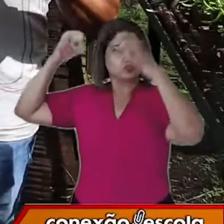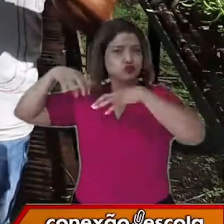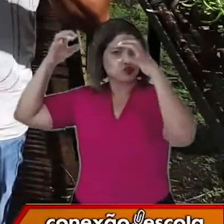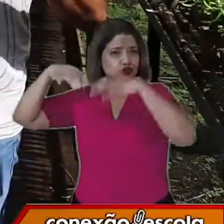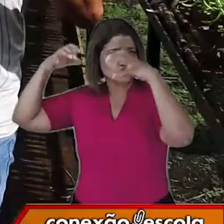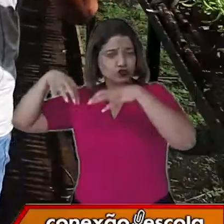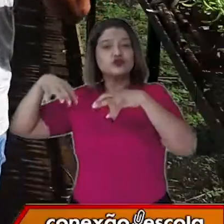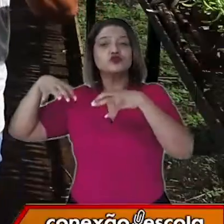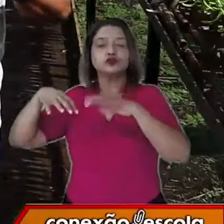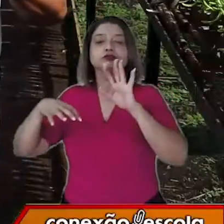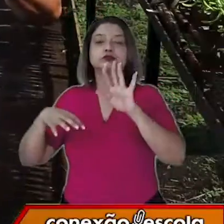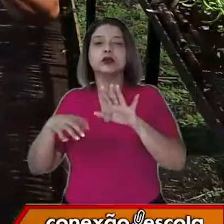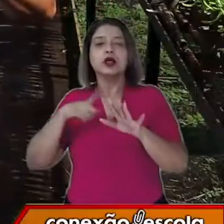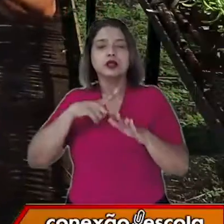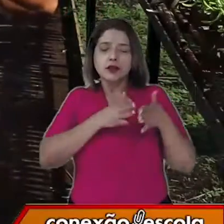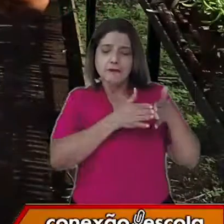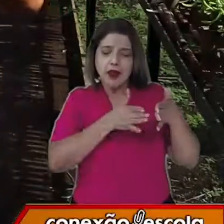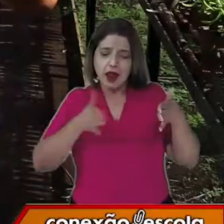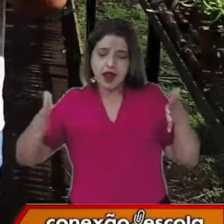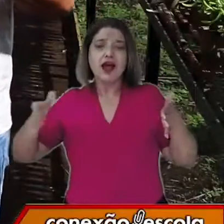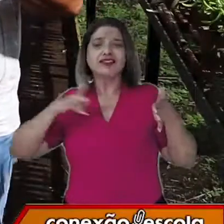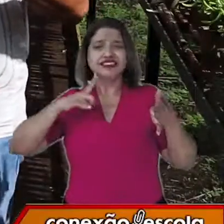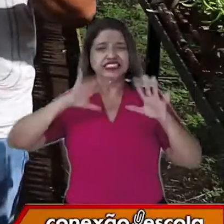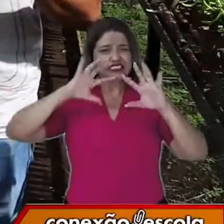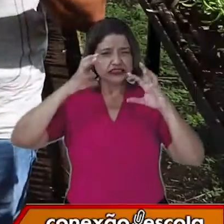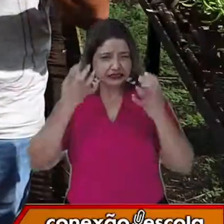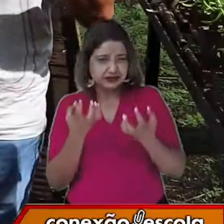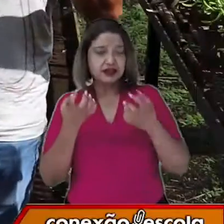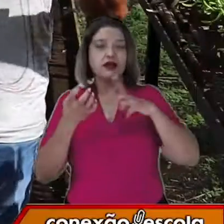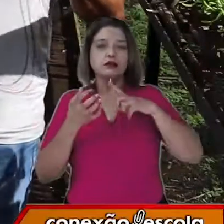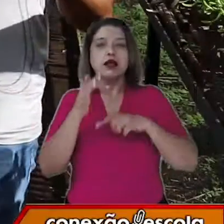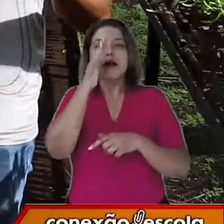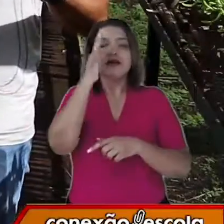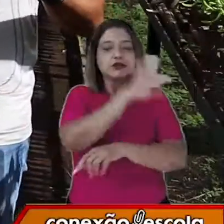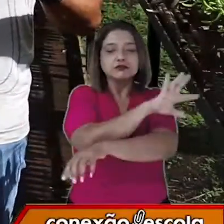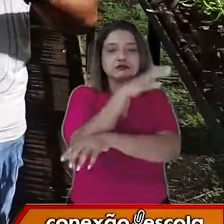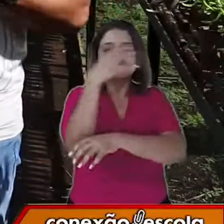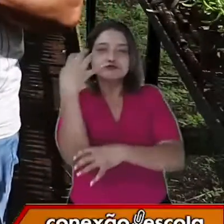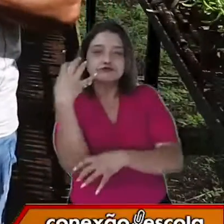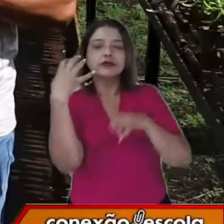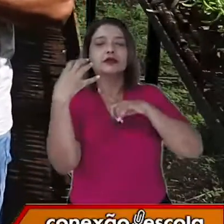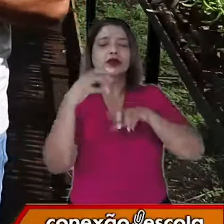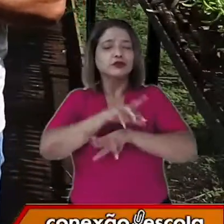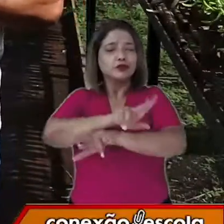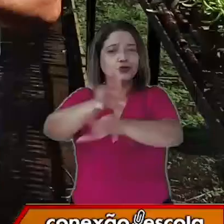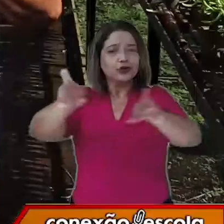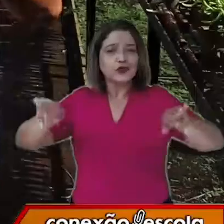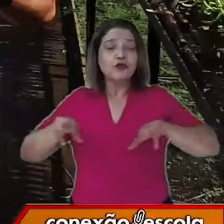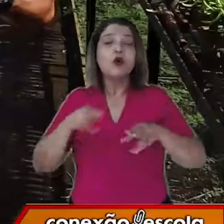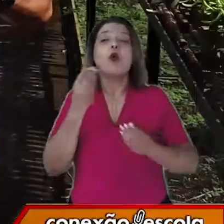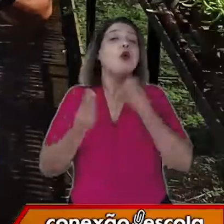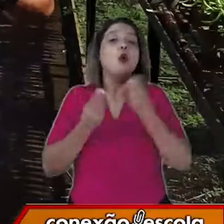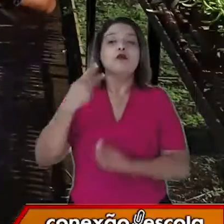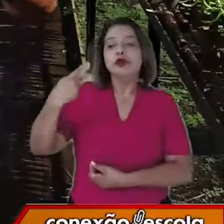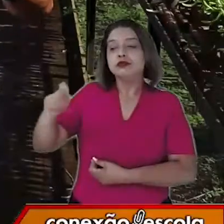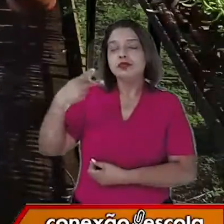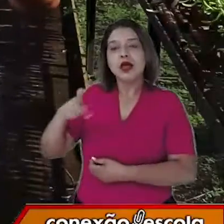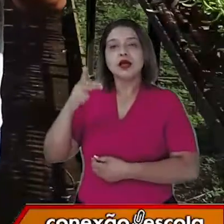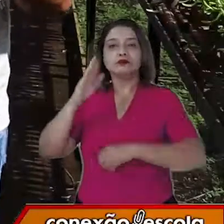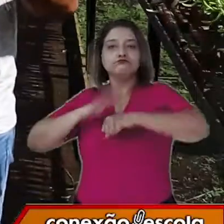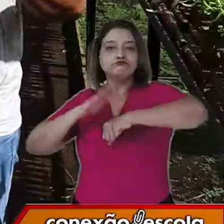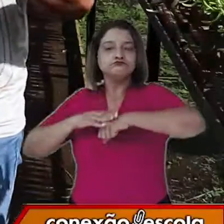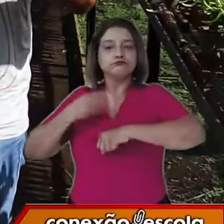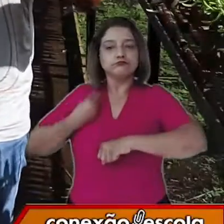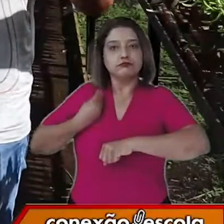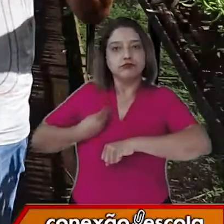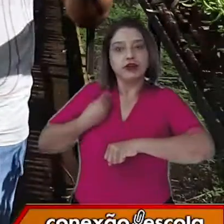do ano, no período mais seco, as plantas do cerrado, elas criaram uma forma de sobreviver. E que forma